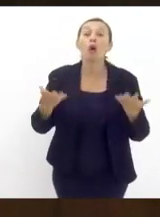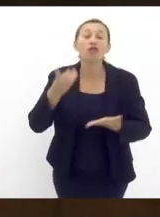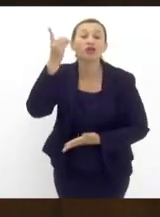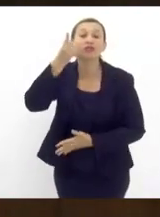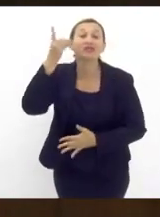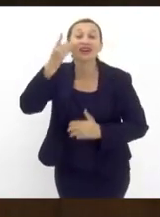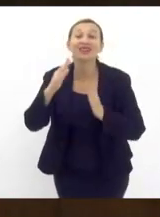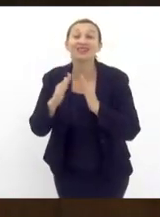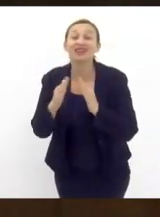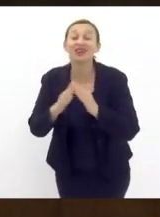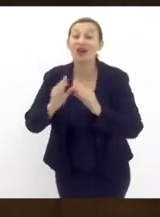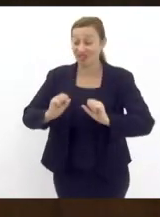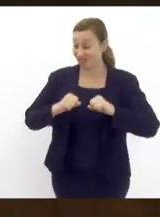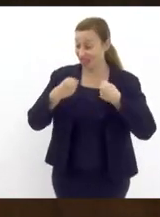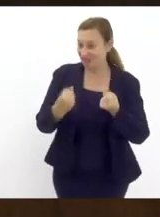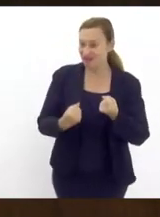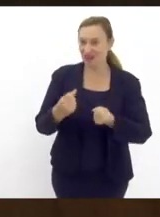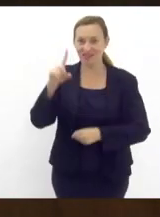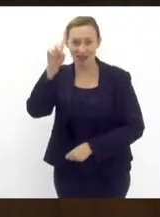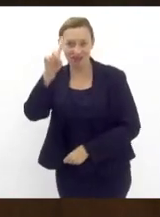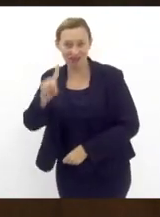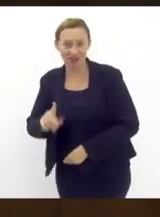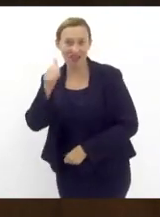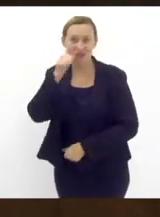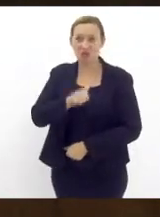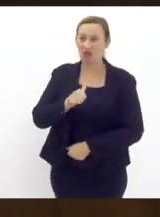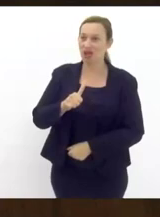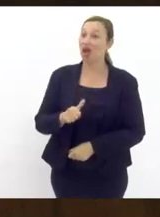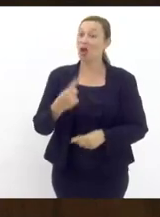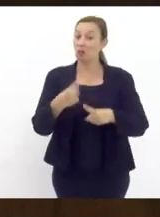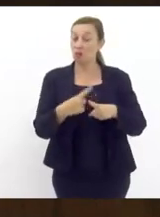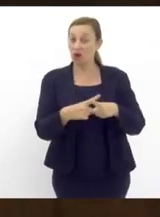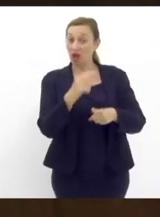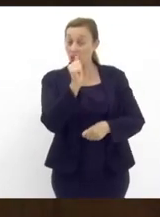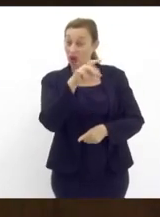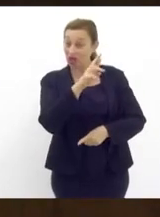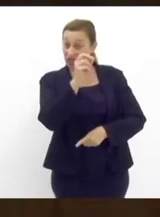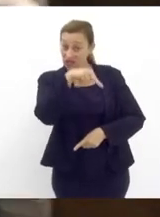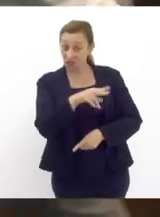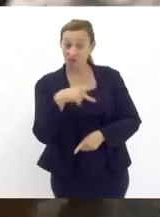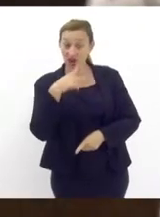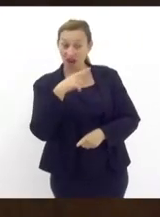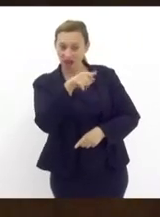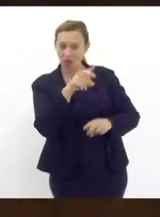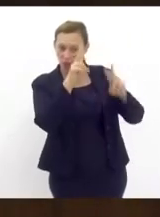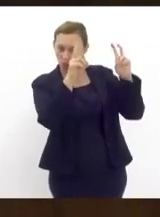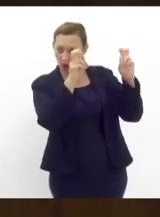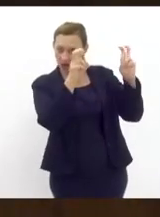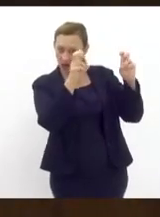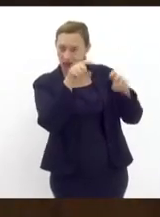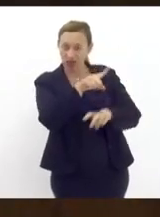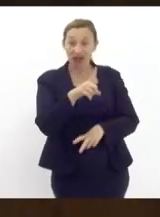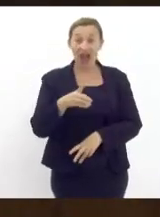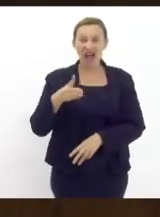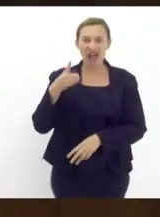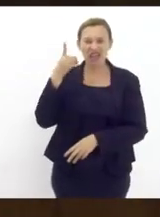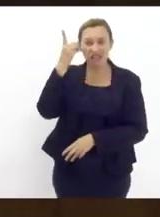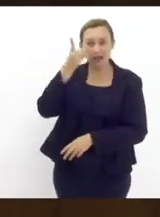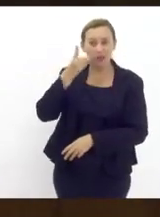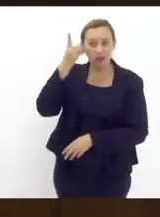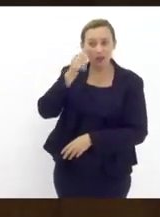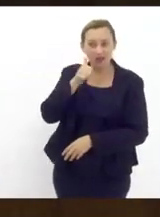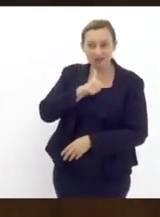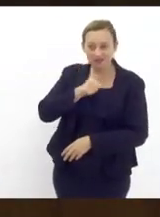efetivamente defendem os direitos das mulheres porque o caso que o deputado Anderson traz a colação a deputada agredida